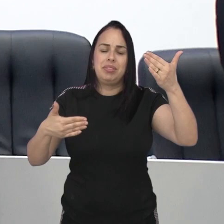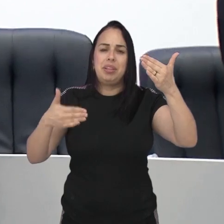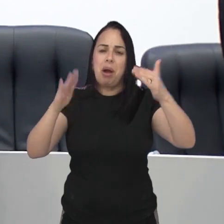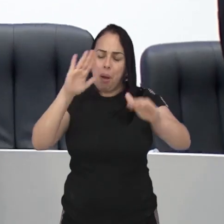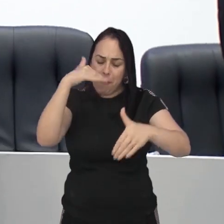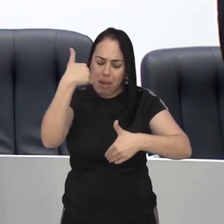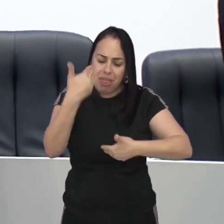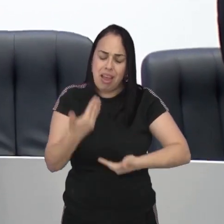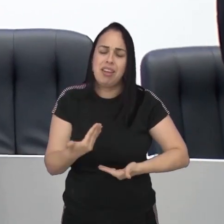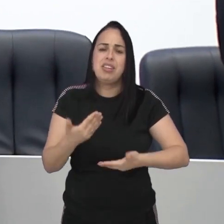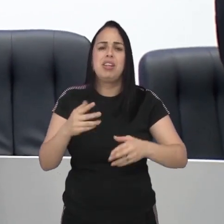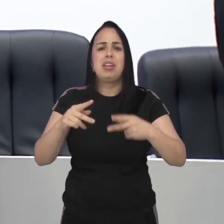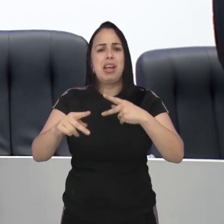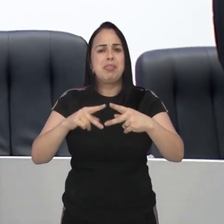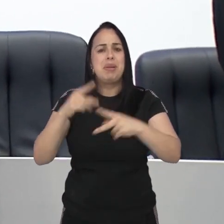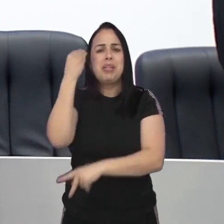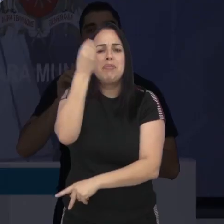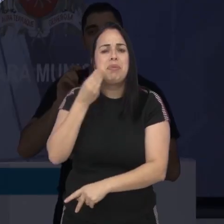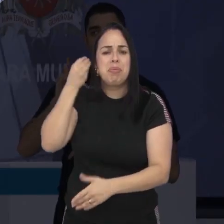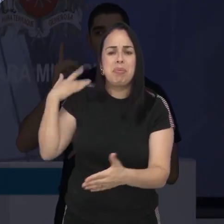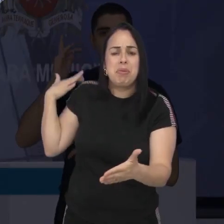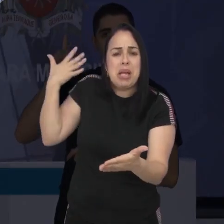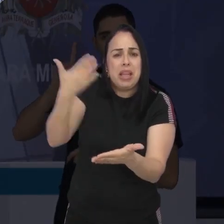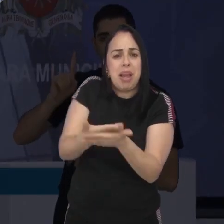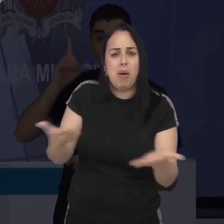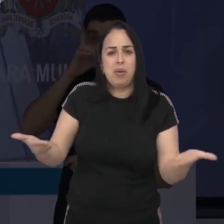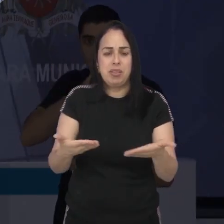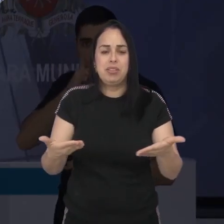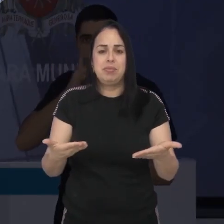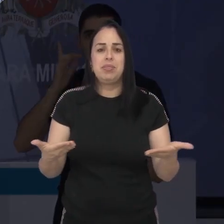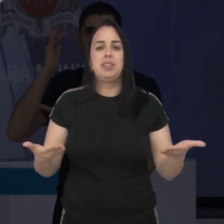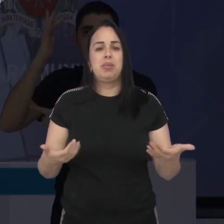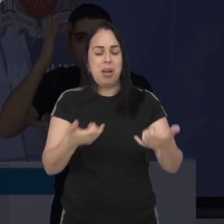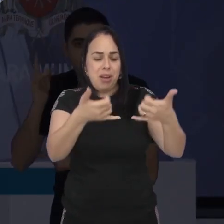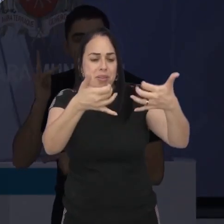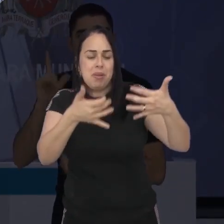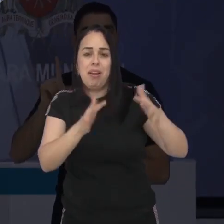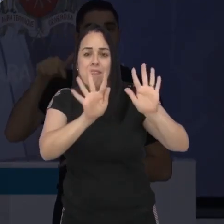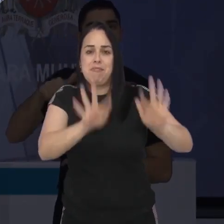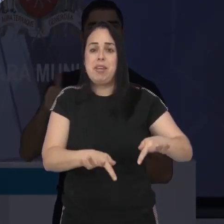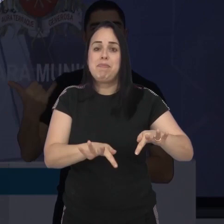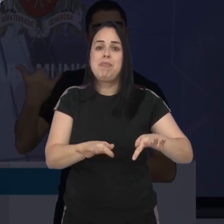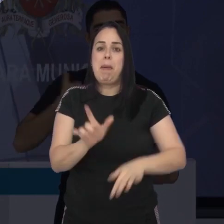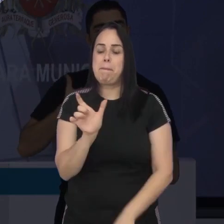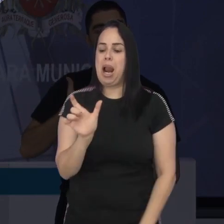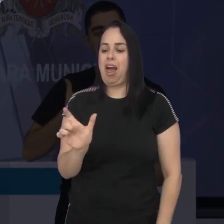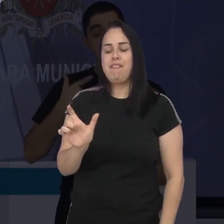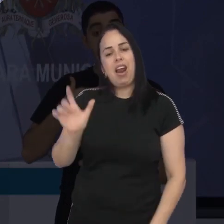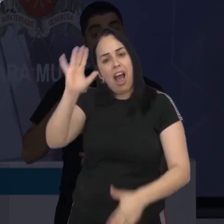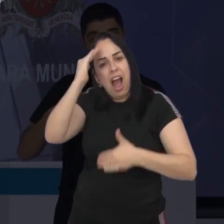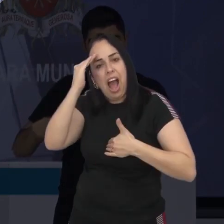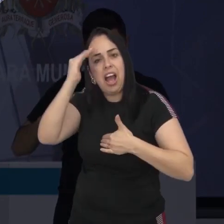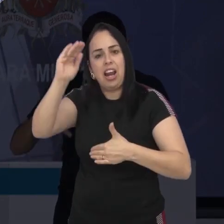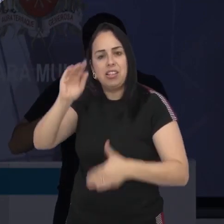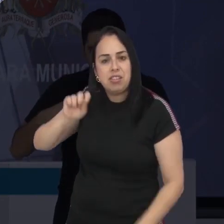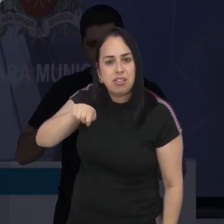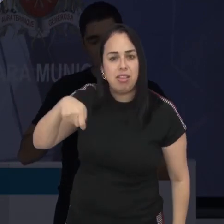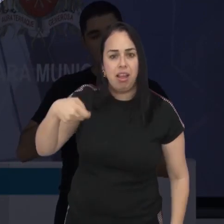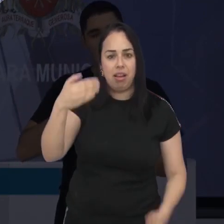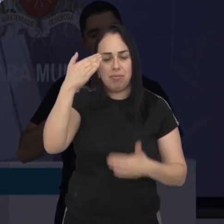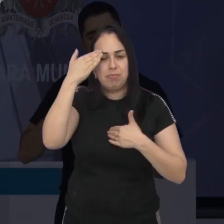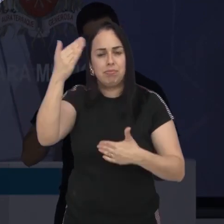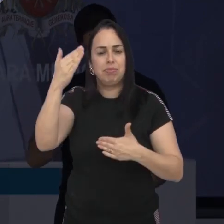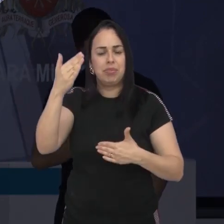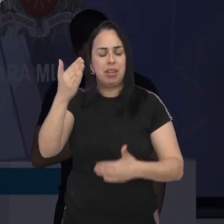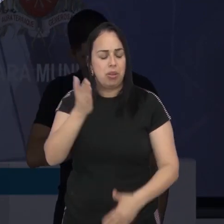a cidade por tudo que viveu aqui. E eu queria terminar exatamente assim, grato. Coração que